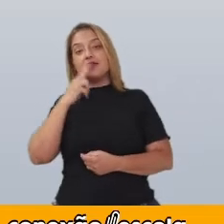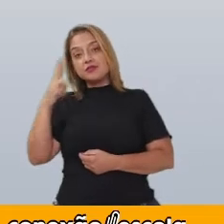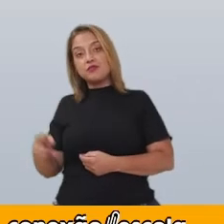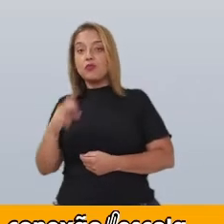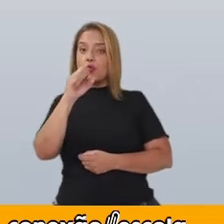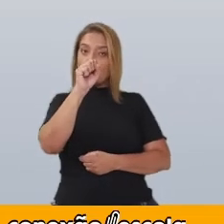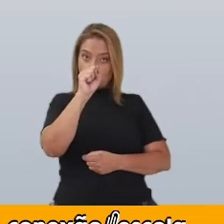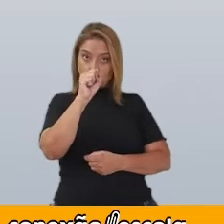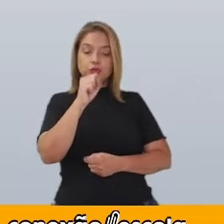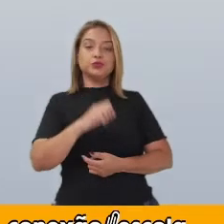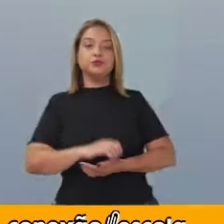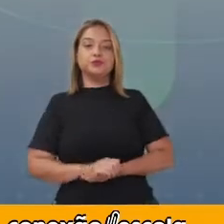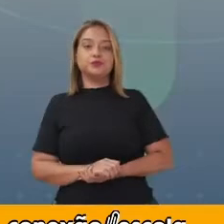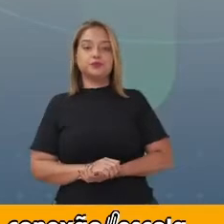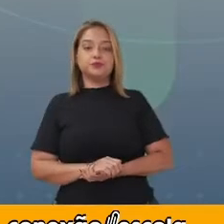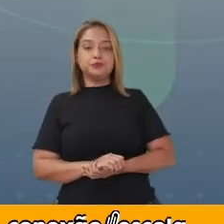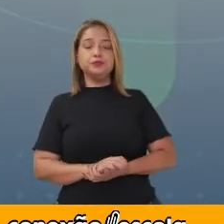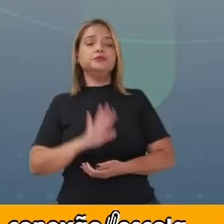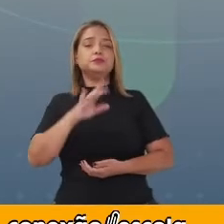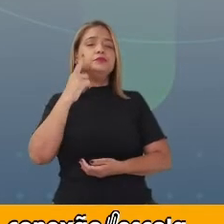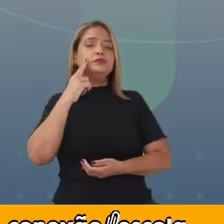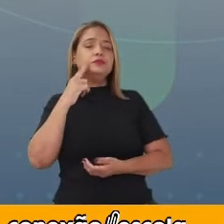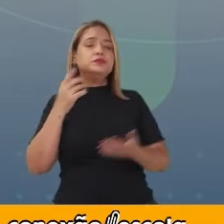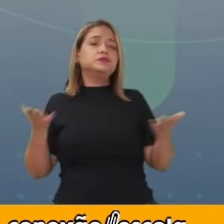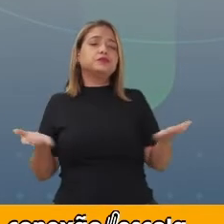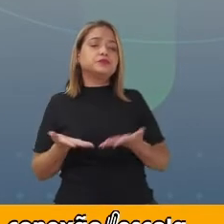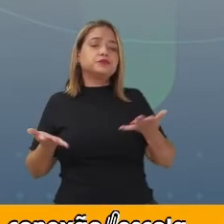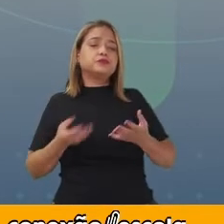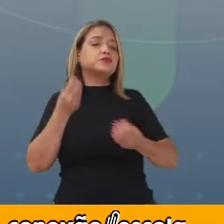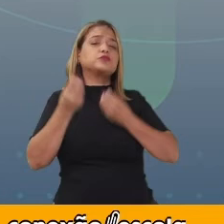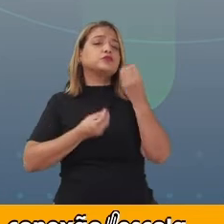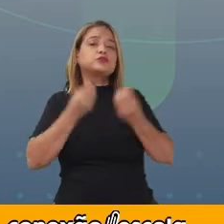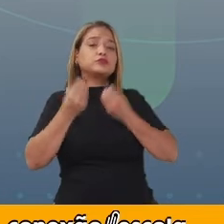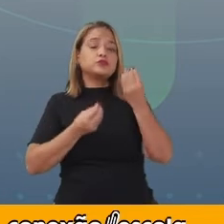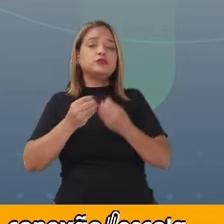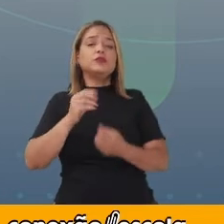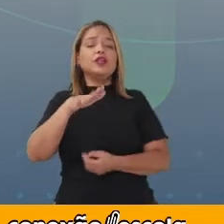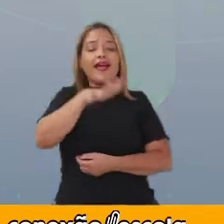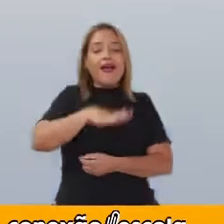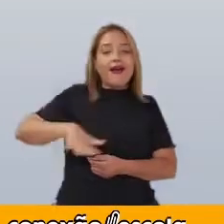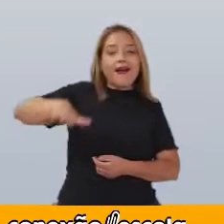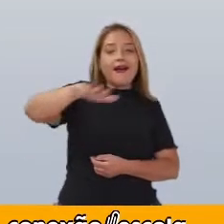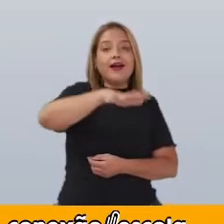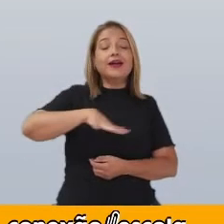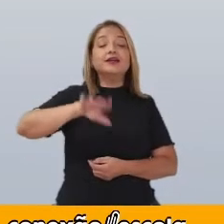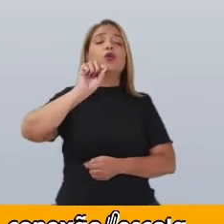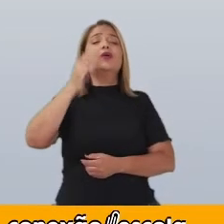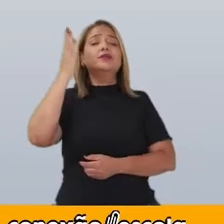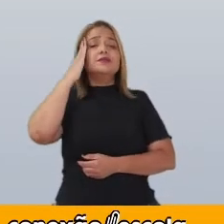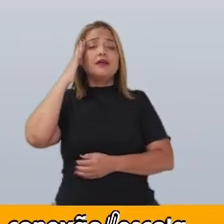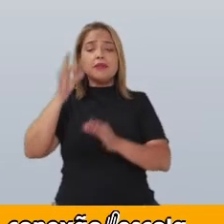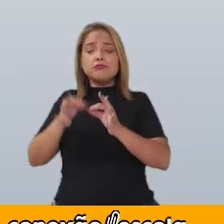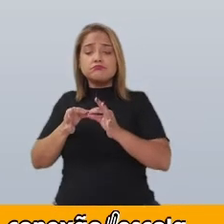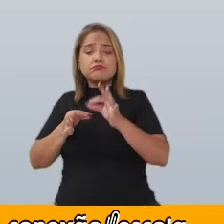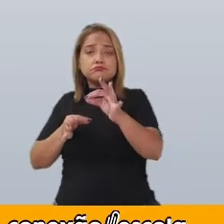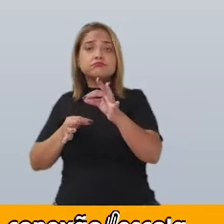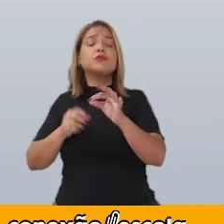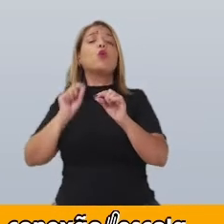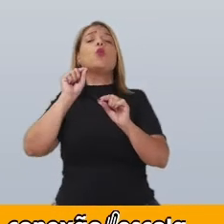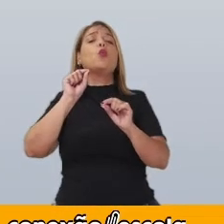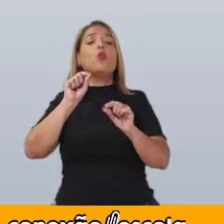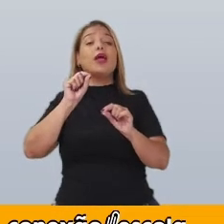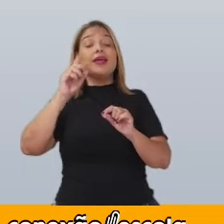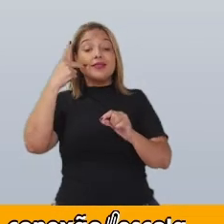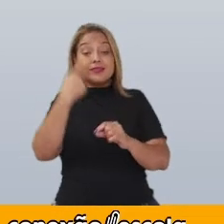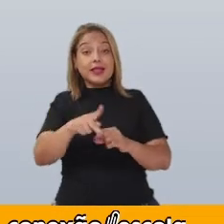quadrados. Vamos ver as unidades de medida de área. A unidade de medida padrão da